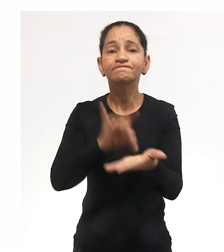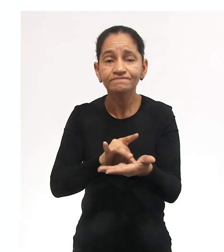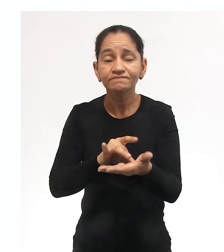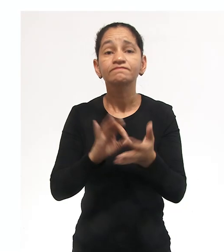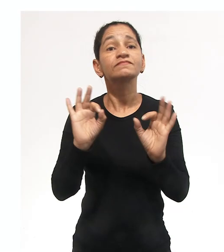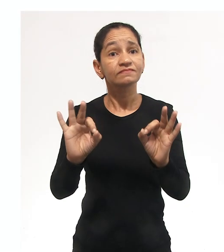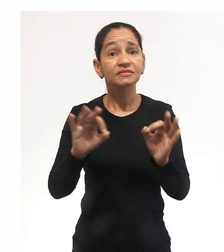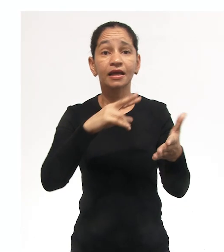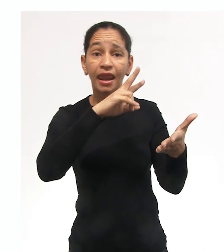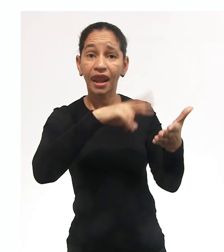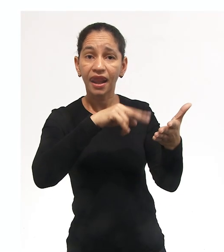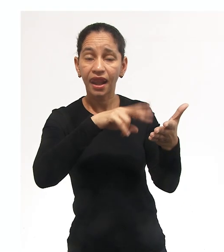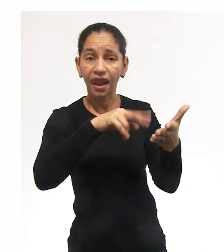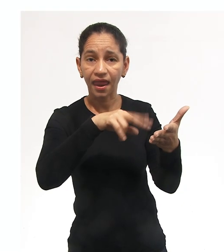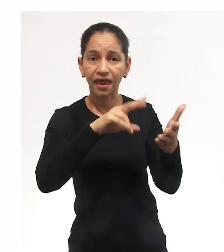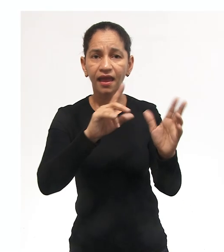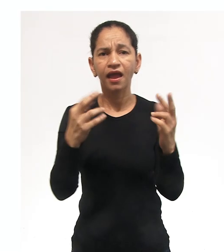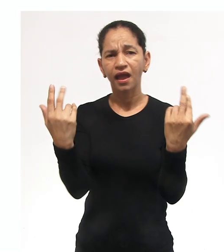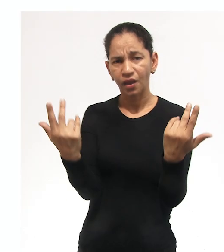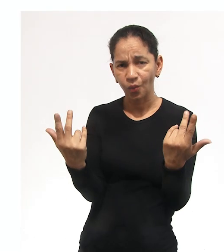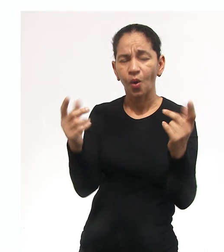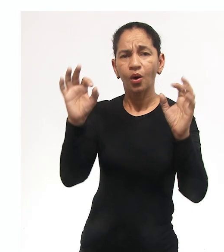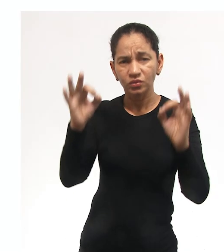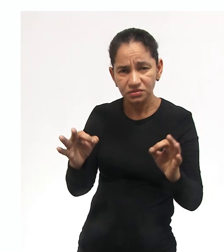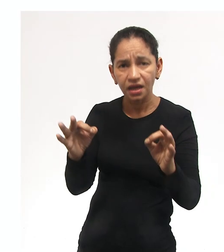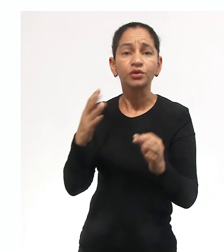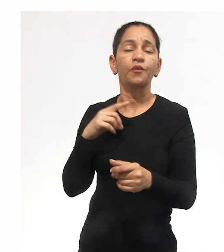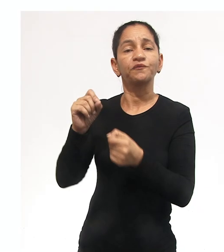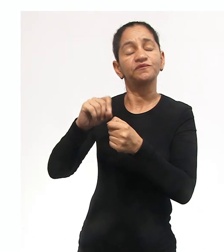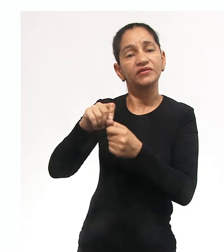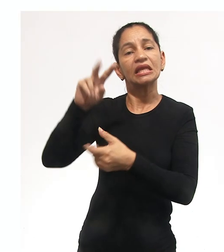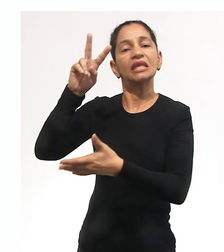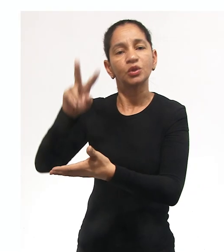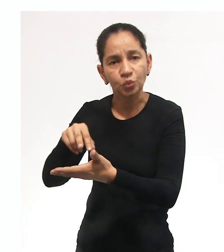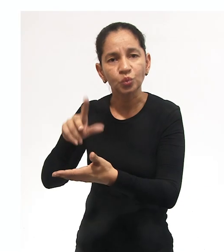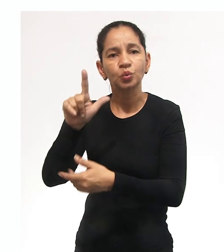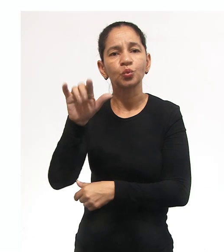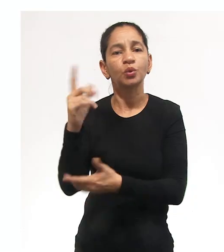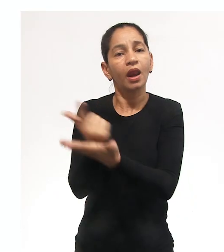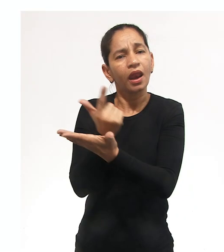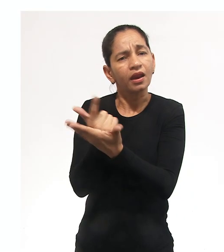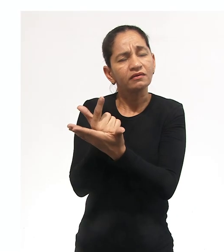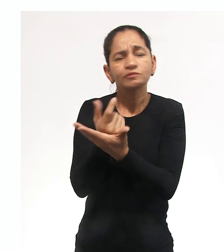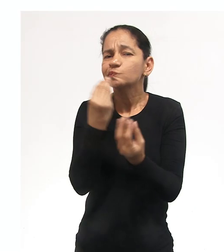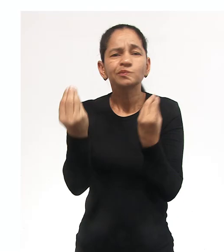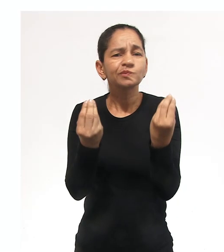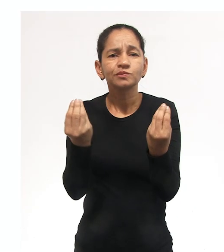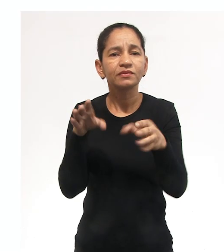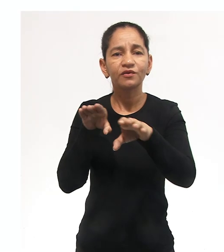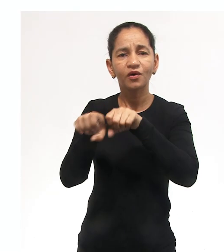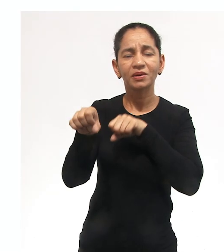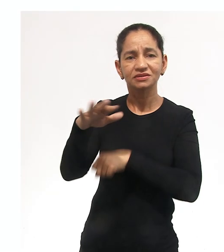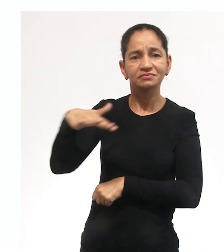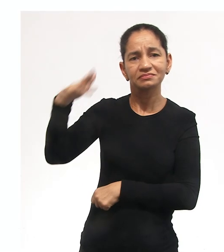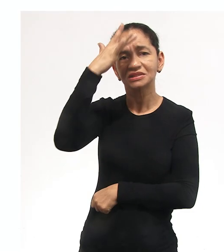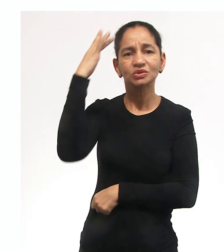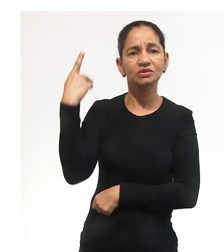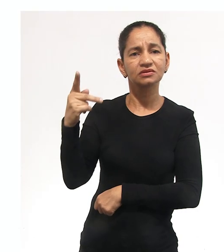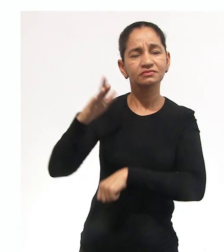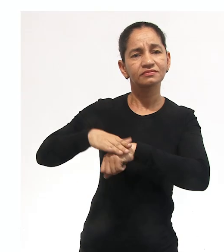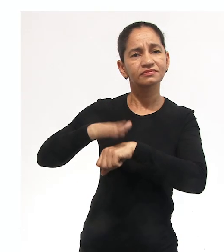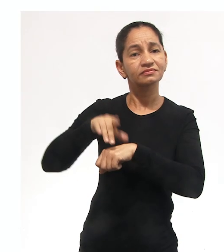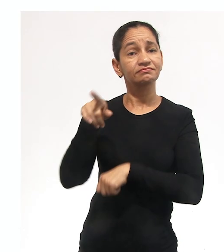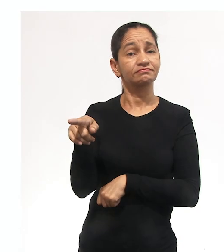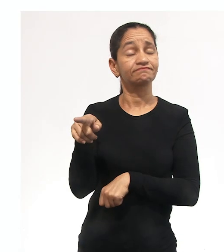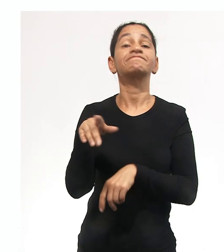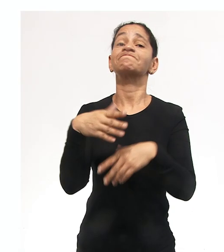práticas sociais? Ler e leitura são conceitos diferentes? E a formação de leitores, como é que está sendo